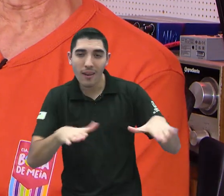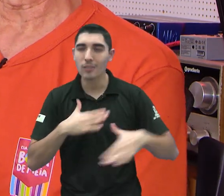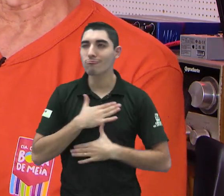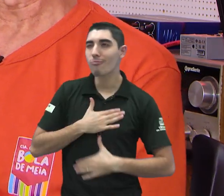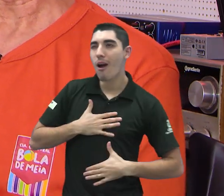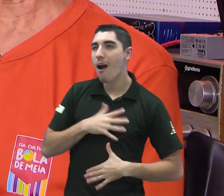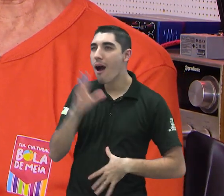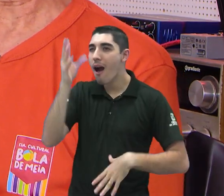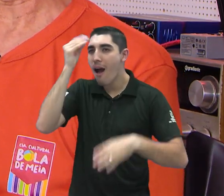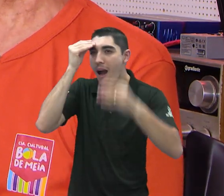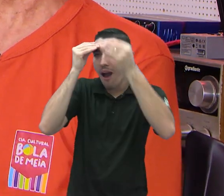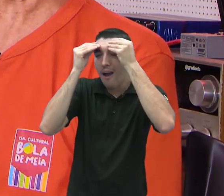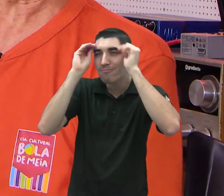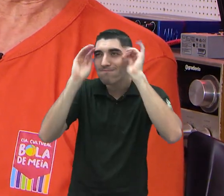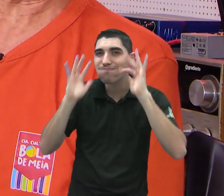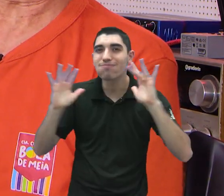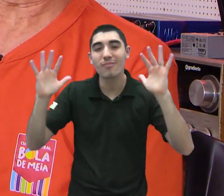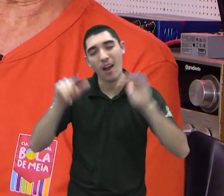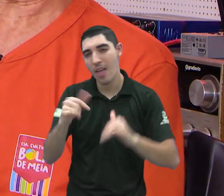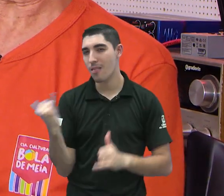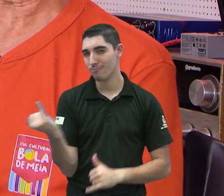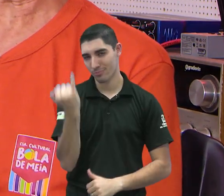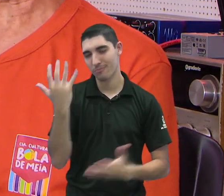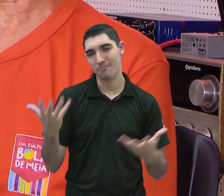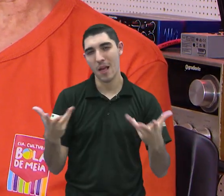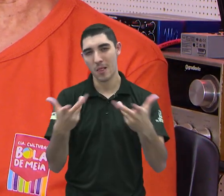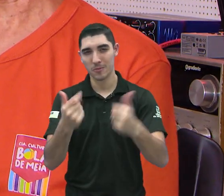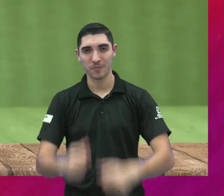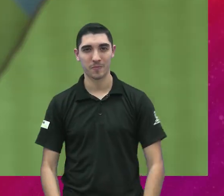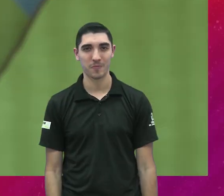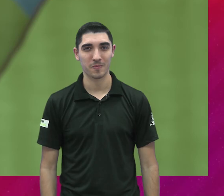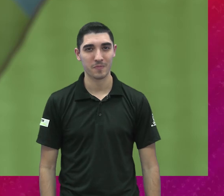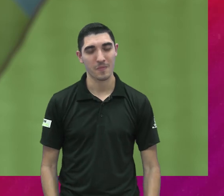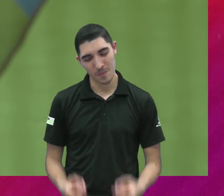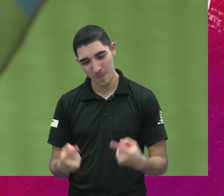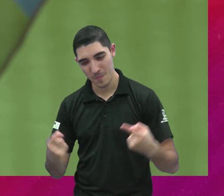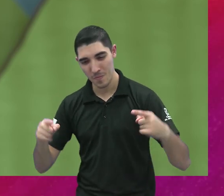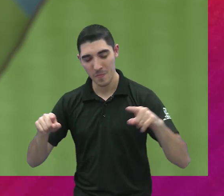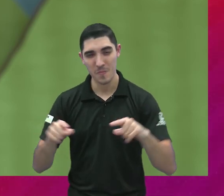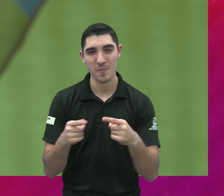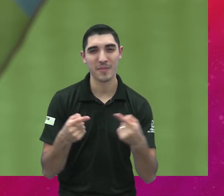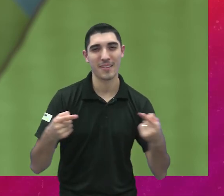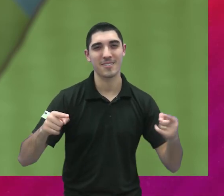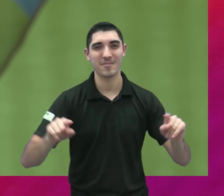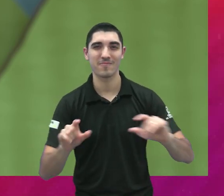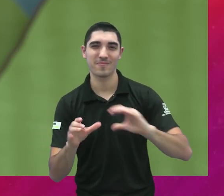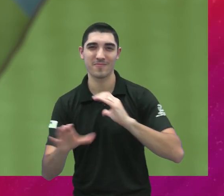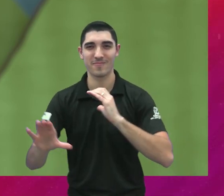que são legais. E poder concretizar isso é maravilhoso, né?